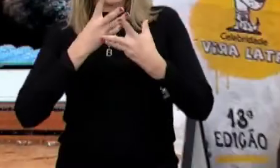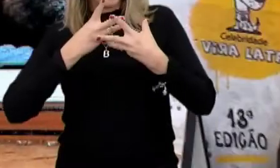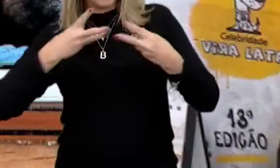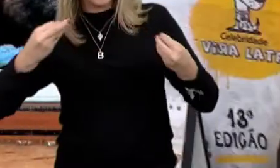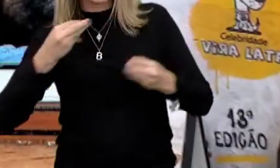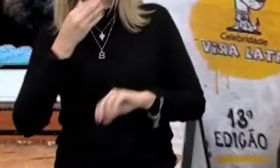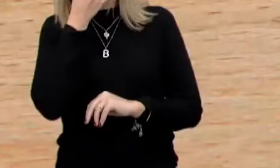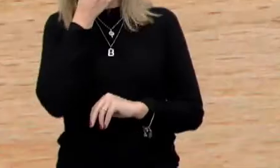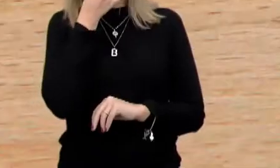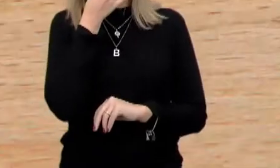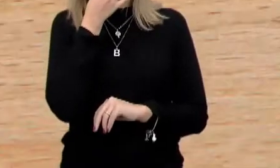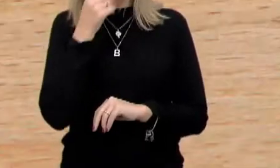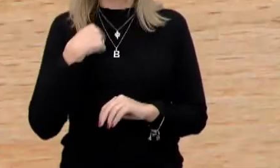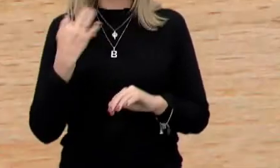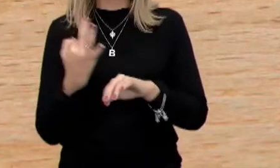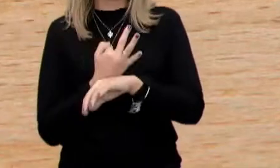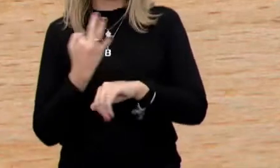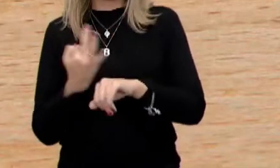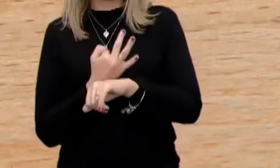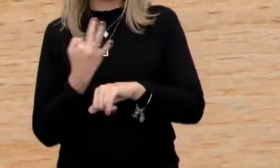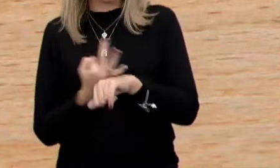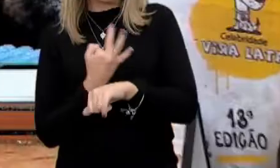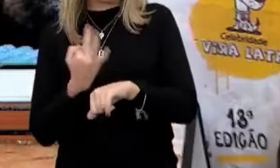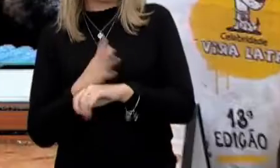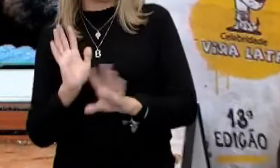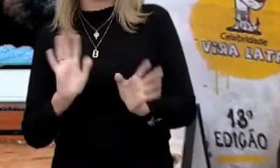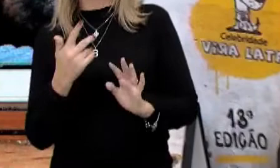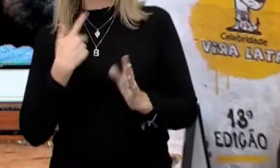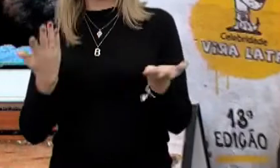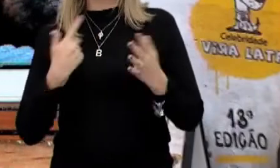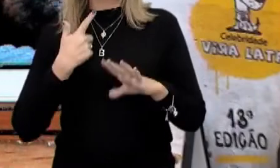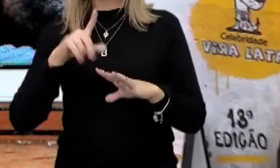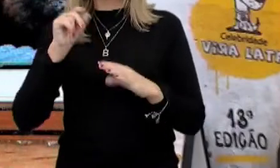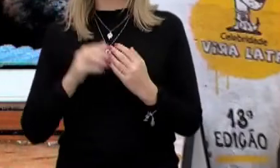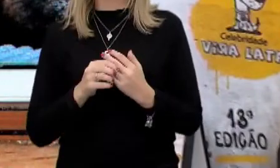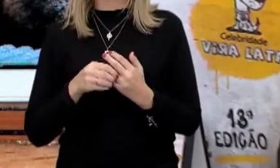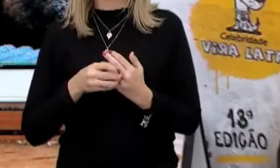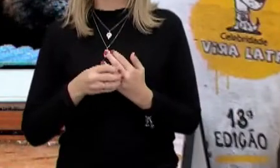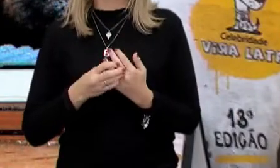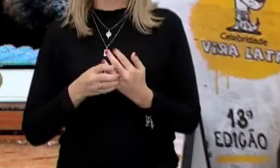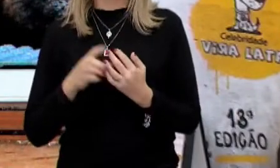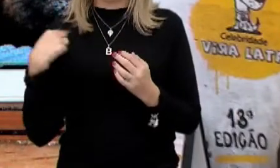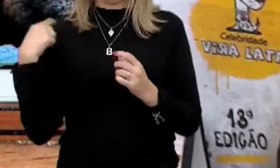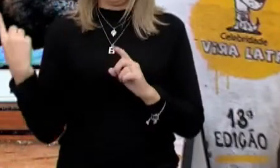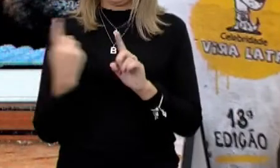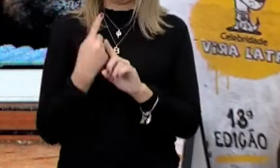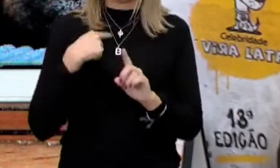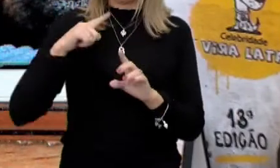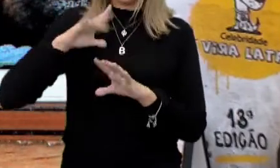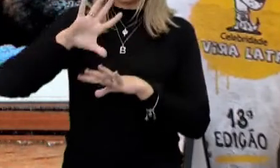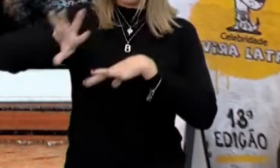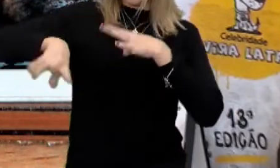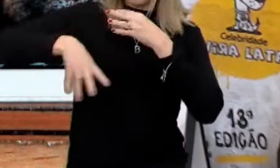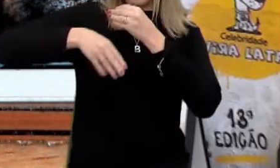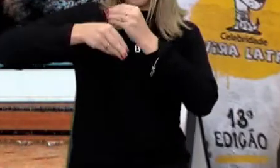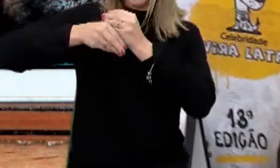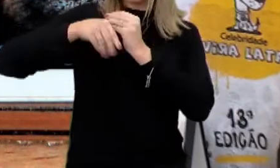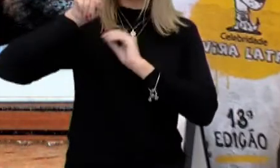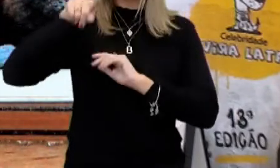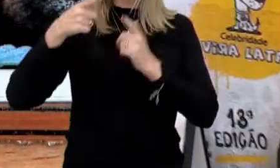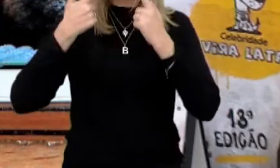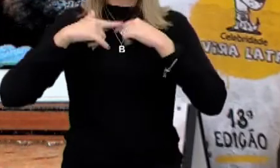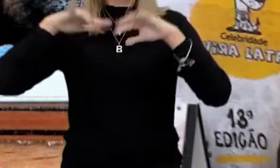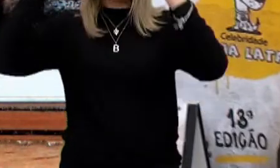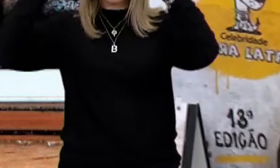eu não aguentei. Né, mas... São muitas, né? E assim, nós vimos aqui nosso componente que são linguagens